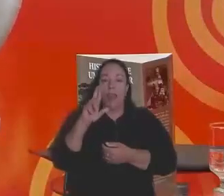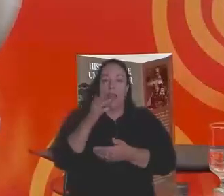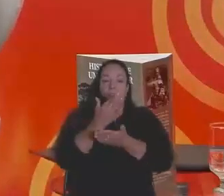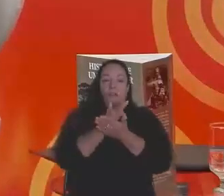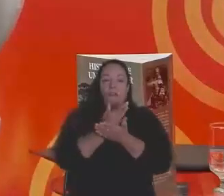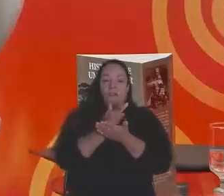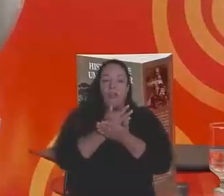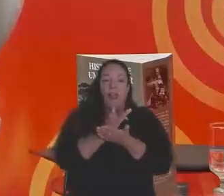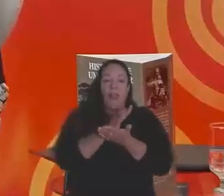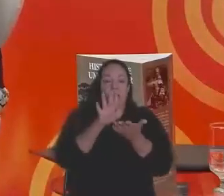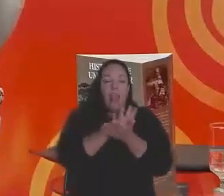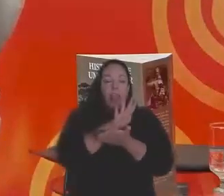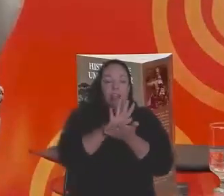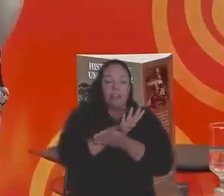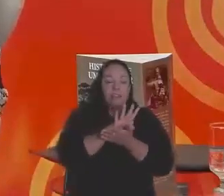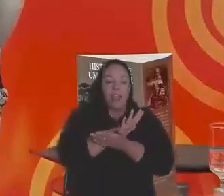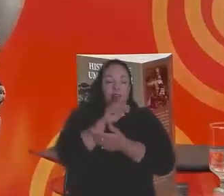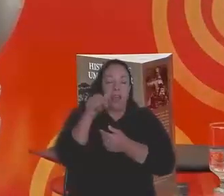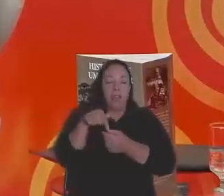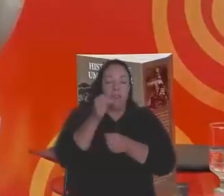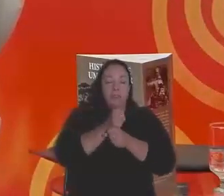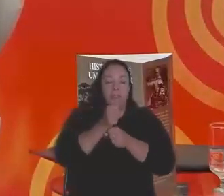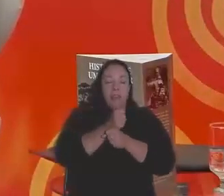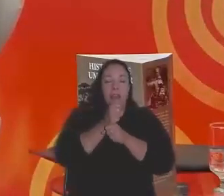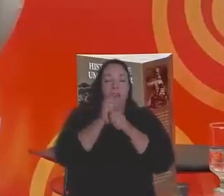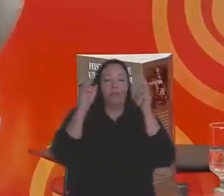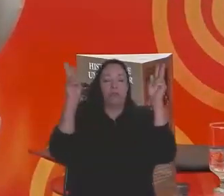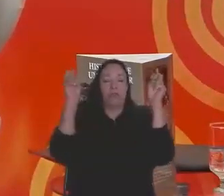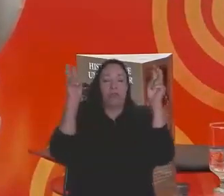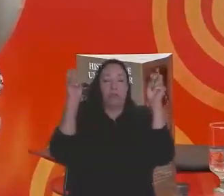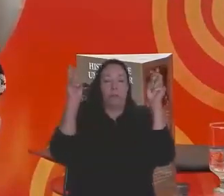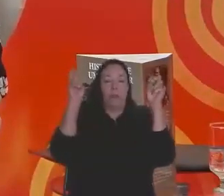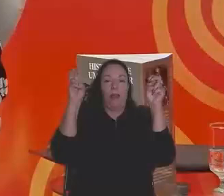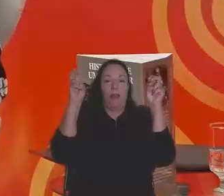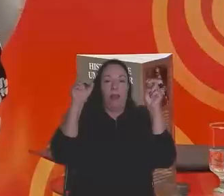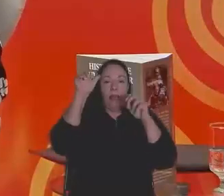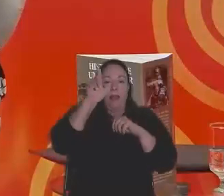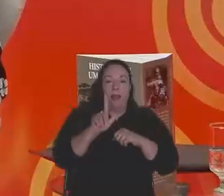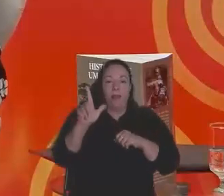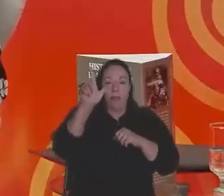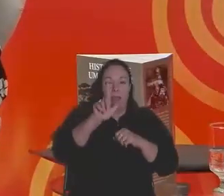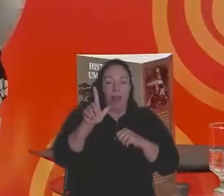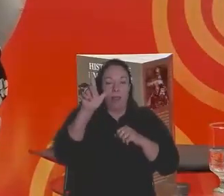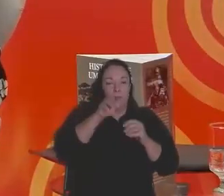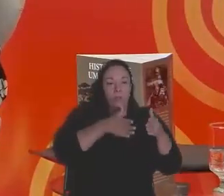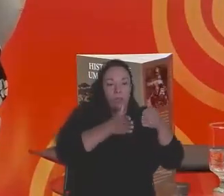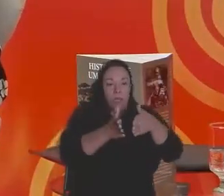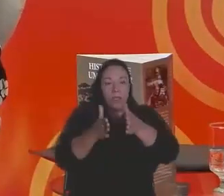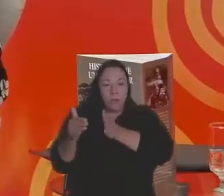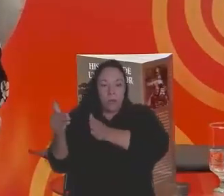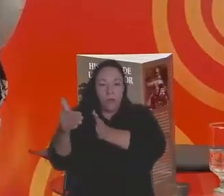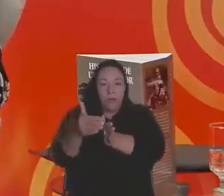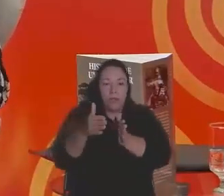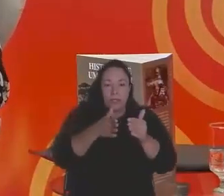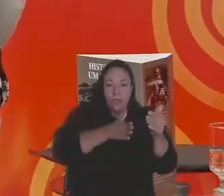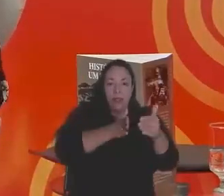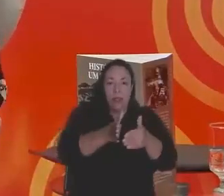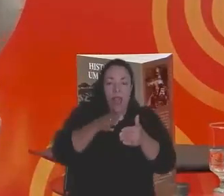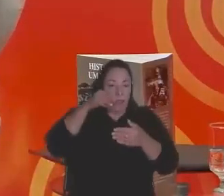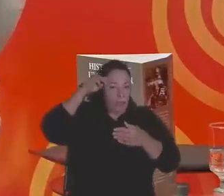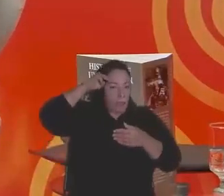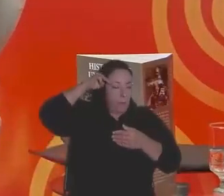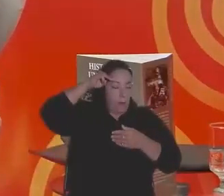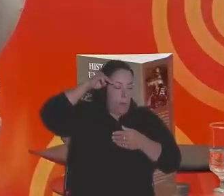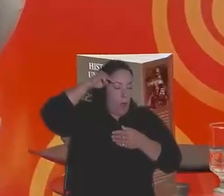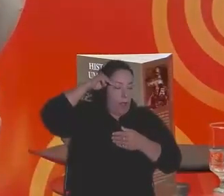é literatura, o tema é literatura, encruzilhada e memória. Eu achei muito